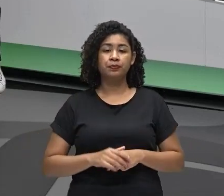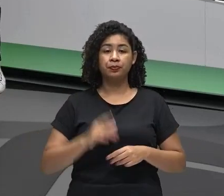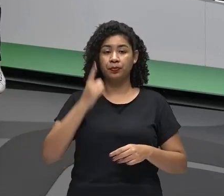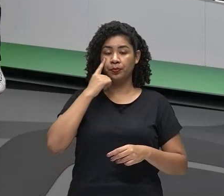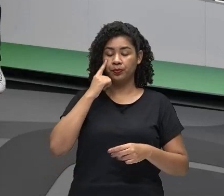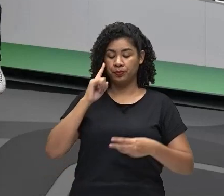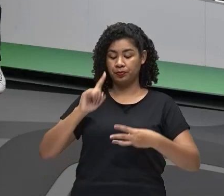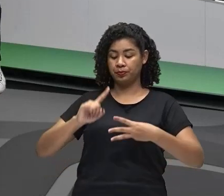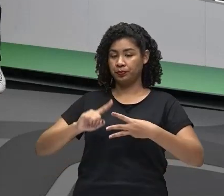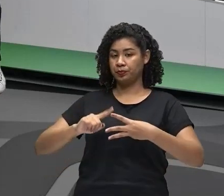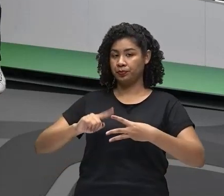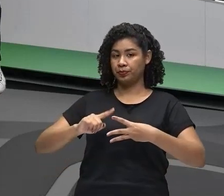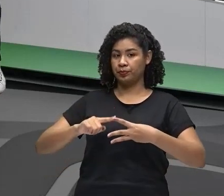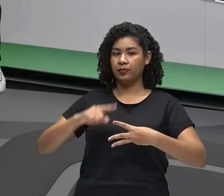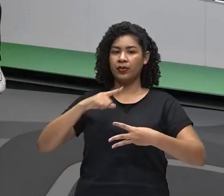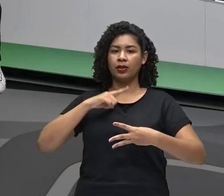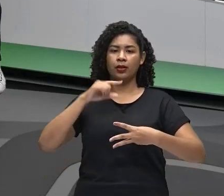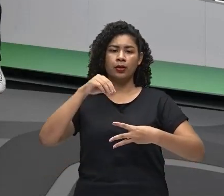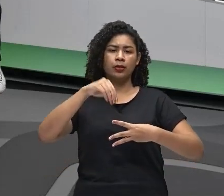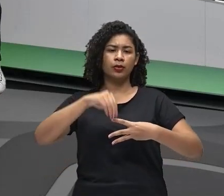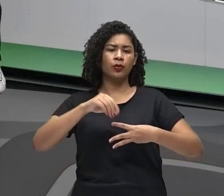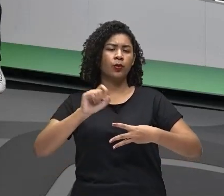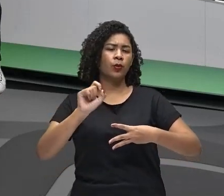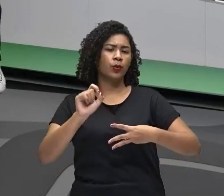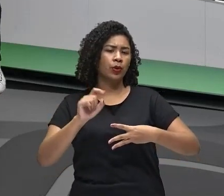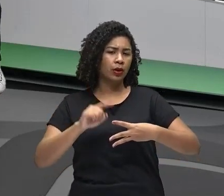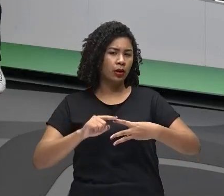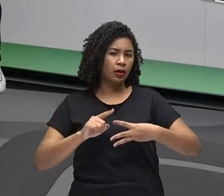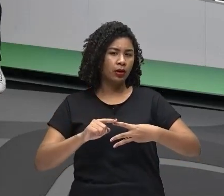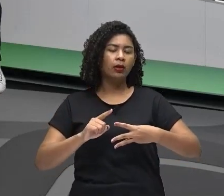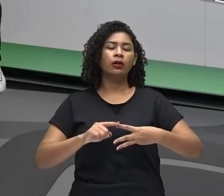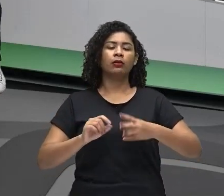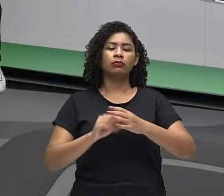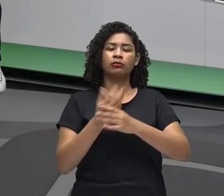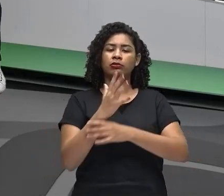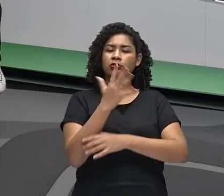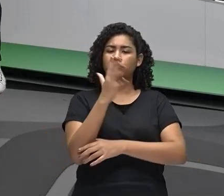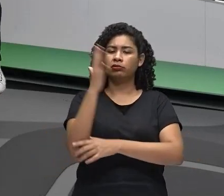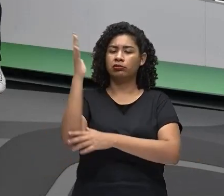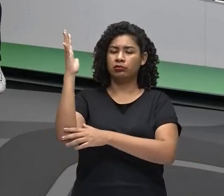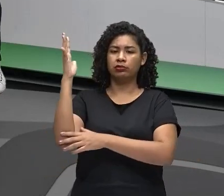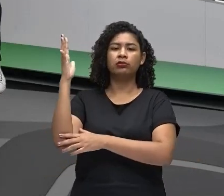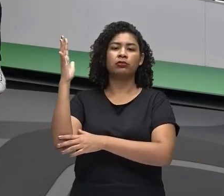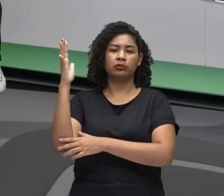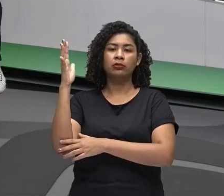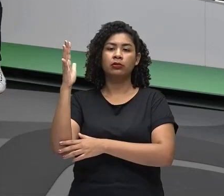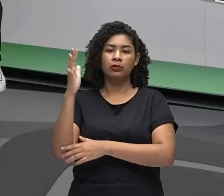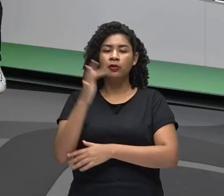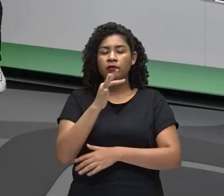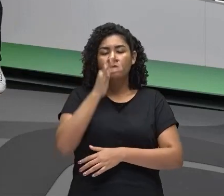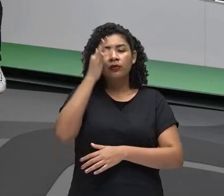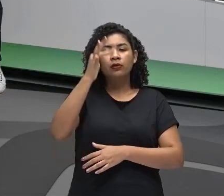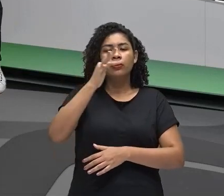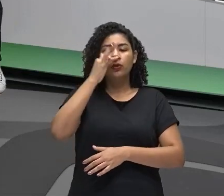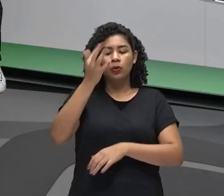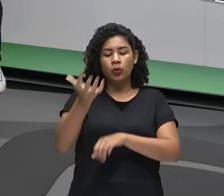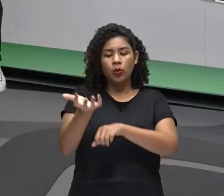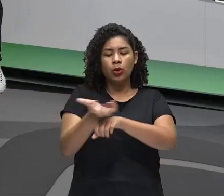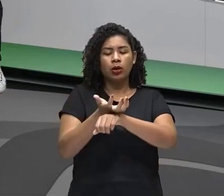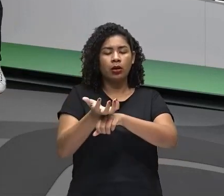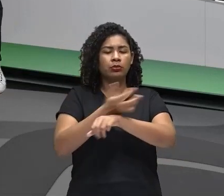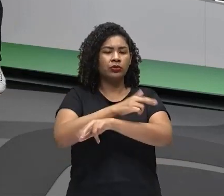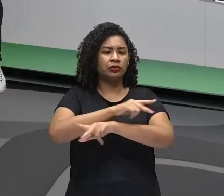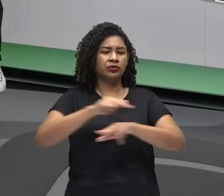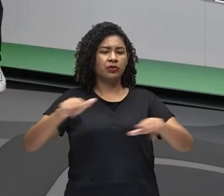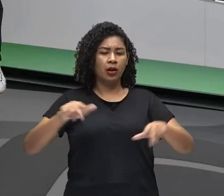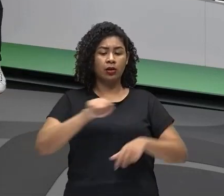olha só, o que nós temos lá? As plantas, né? As plantas ali, os vegetais, que são seres que vão produzir a sua